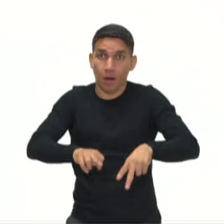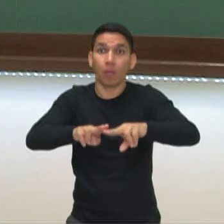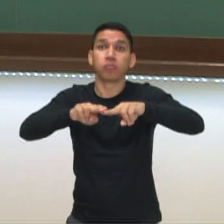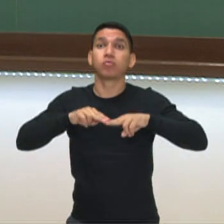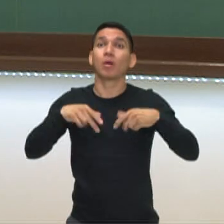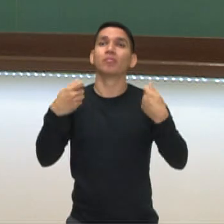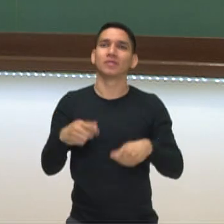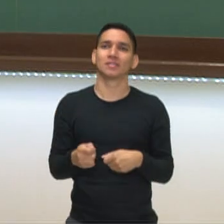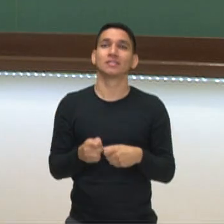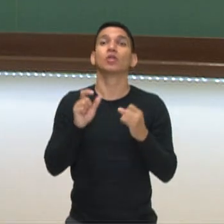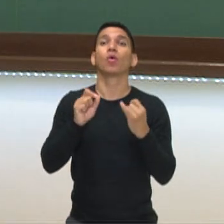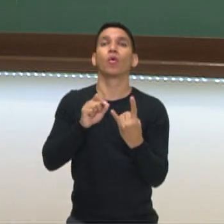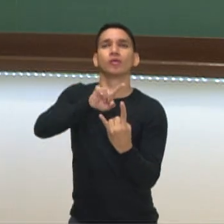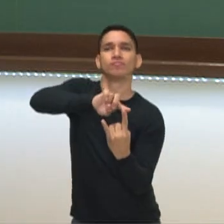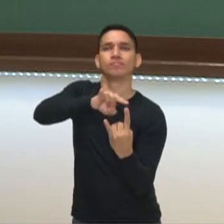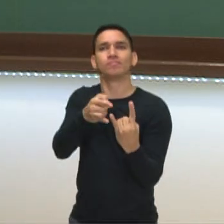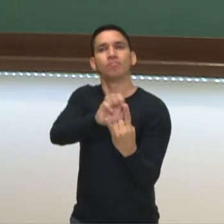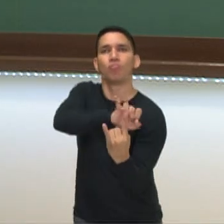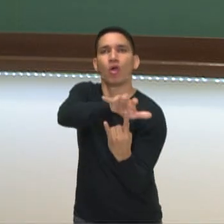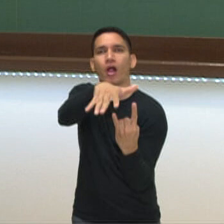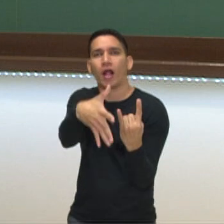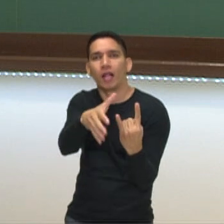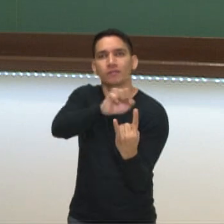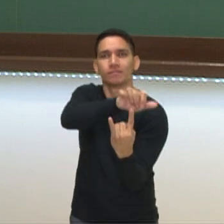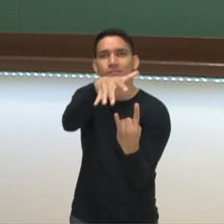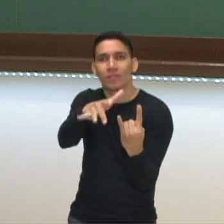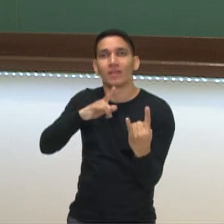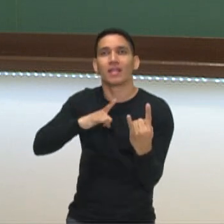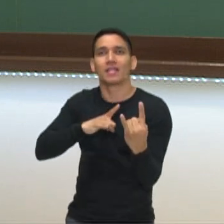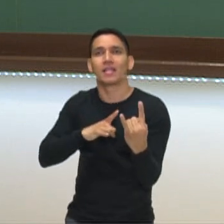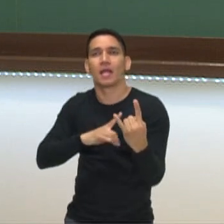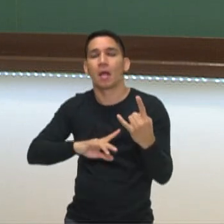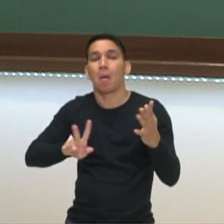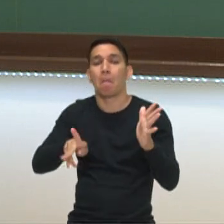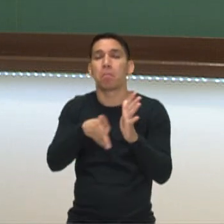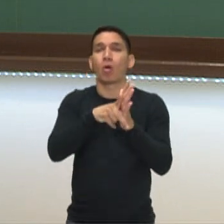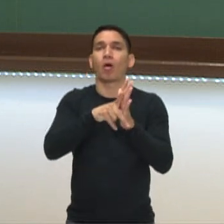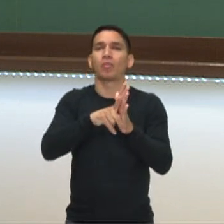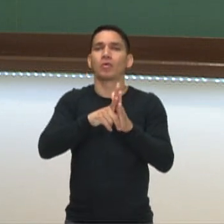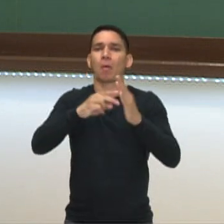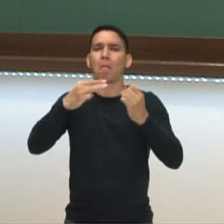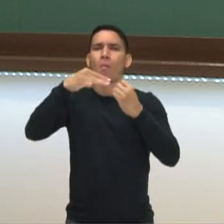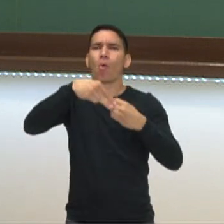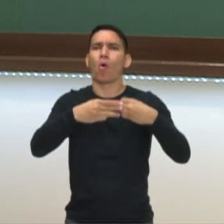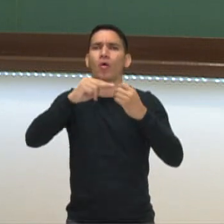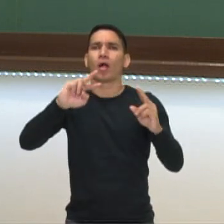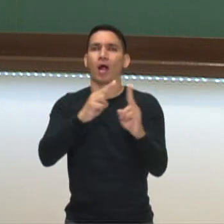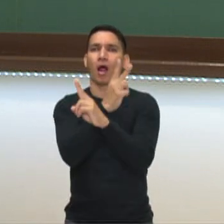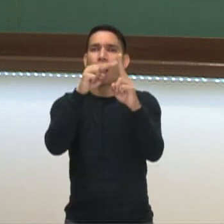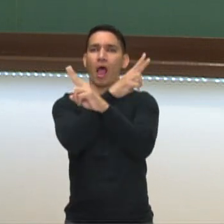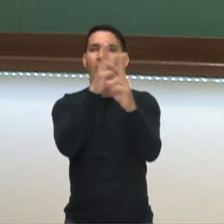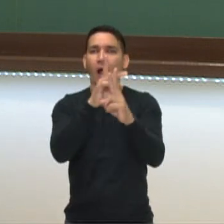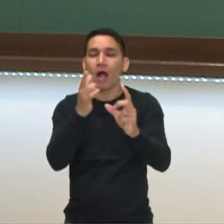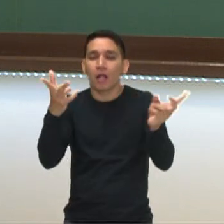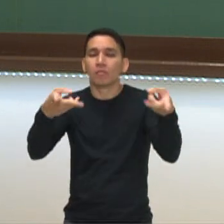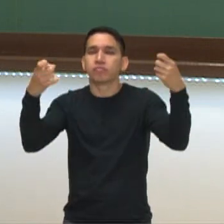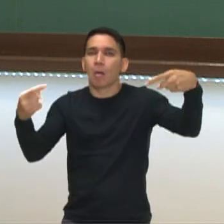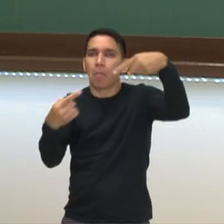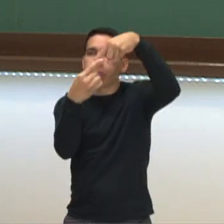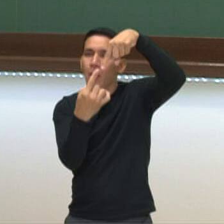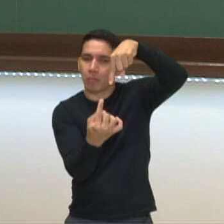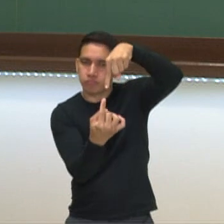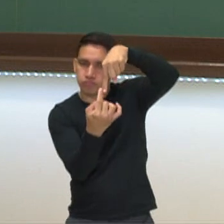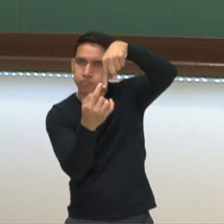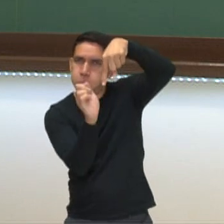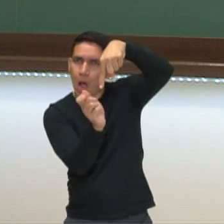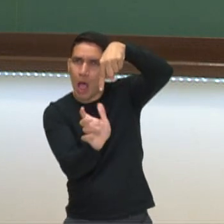ocorrer condução. Quando os dipolos elétricos das moléculas do ar se alinham, ocorre a condução do raio